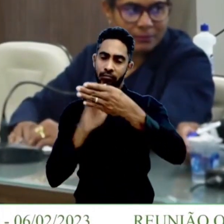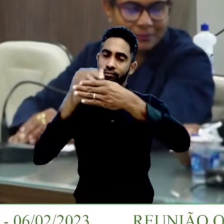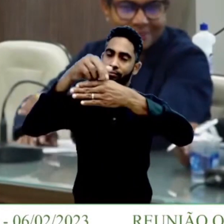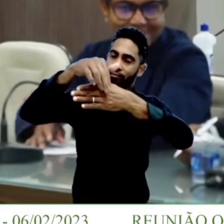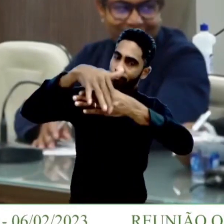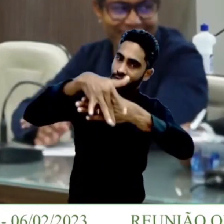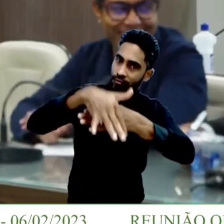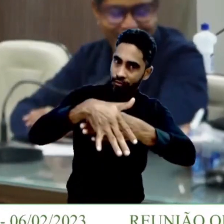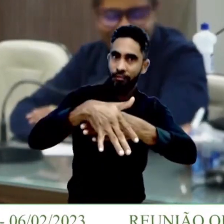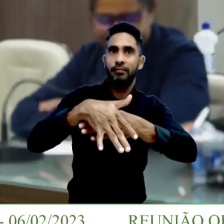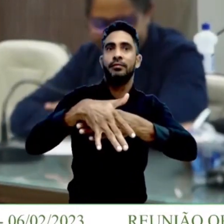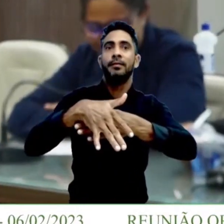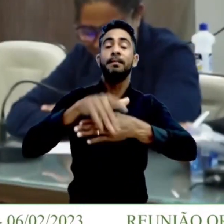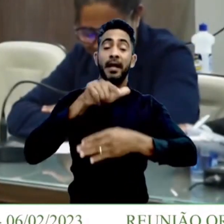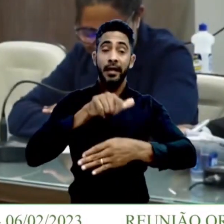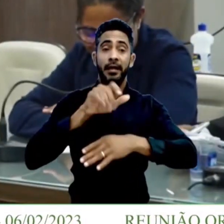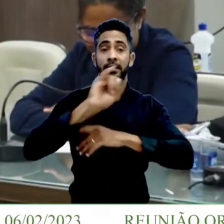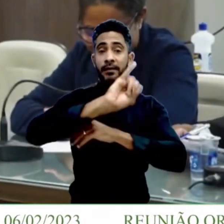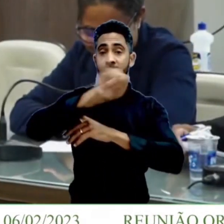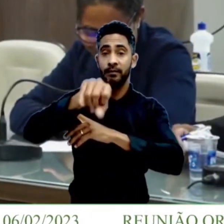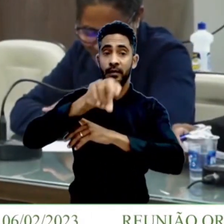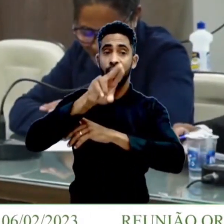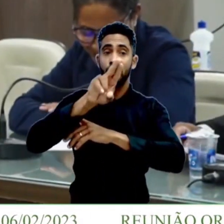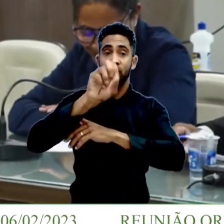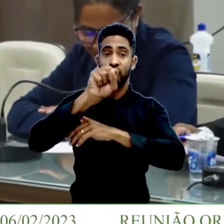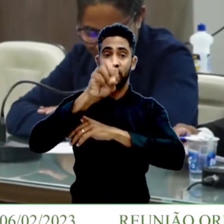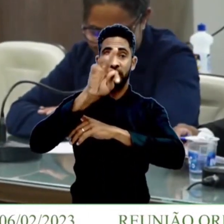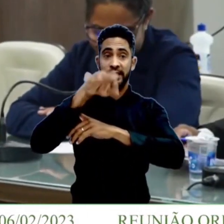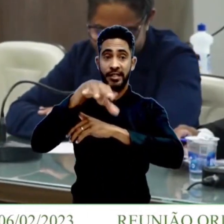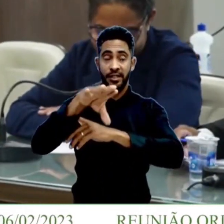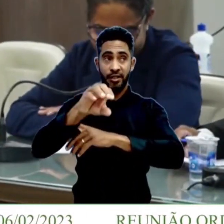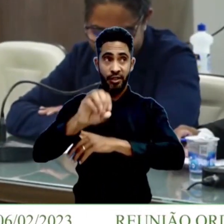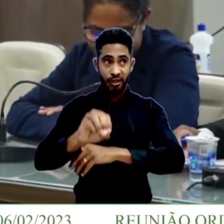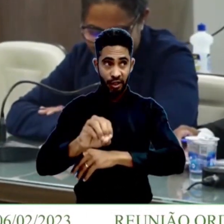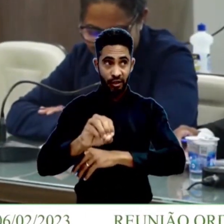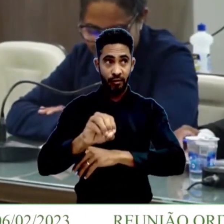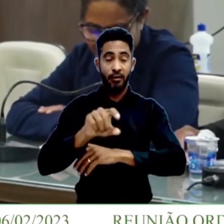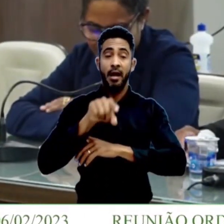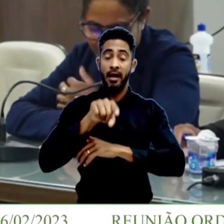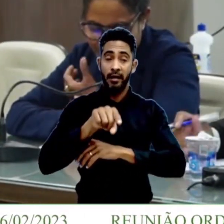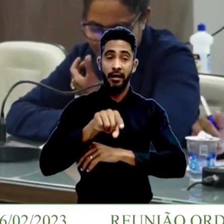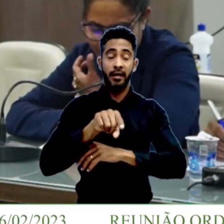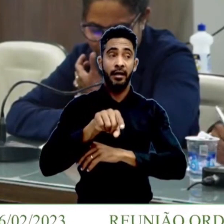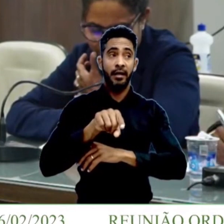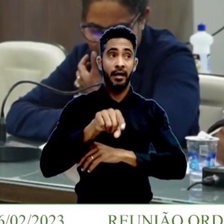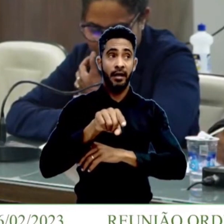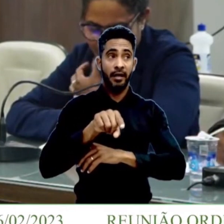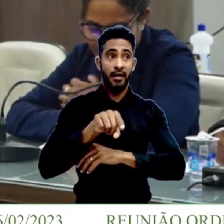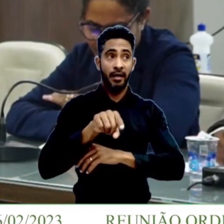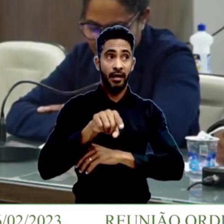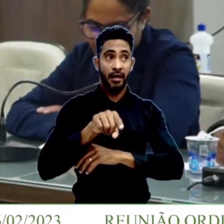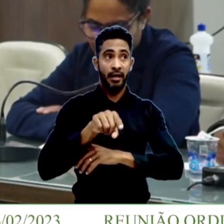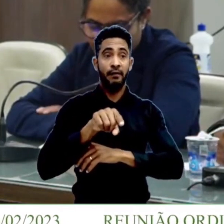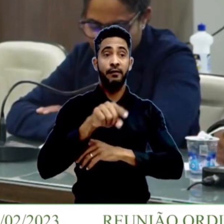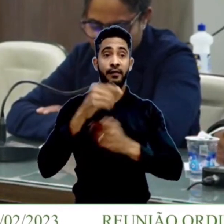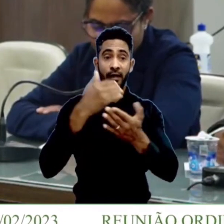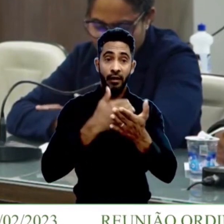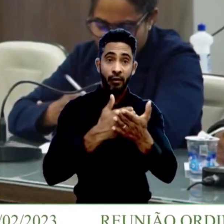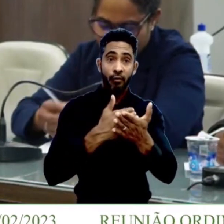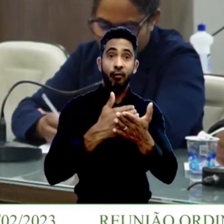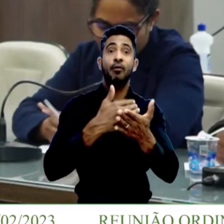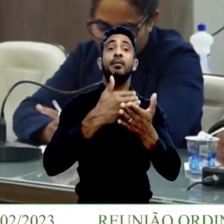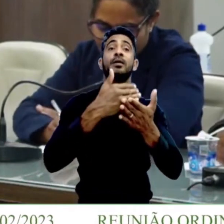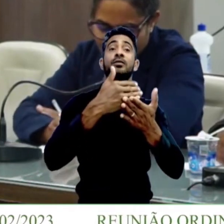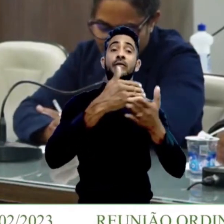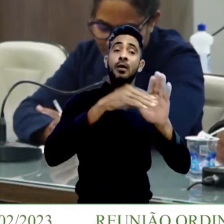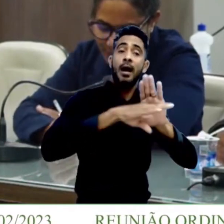E lembrando que esse seu Justino, Manuel Justino, que é pai de Zé Manaus, um produtor de banana aqui, foi um dos construtores da